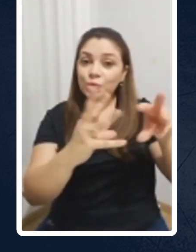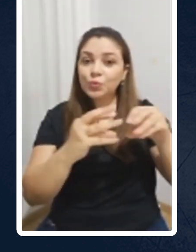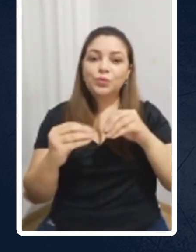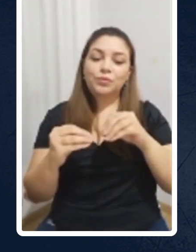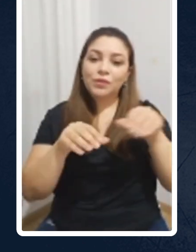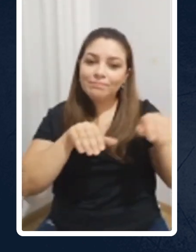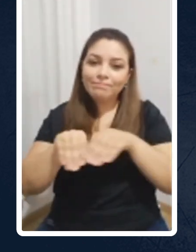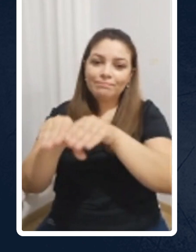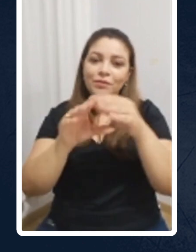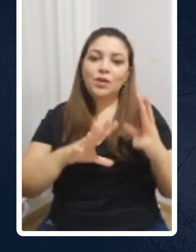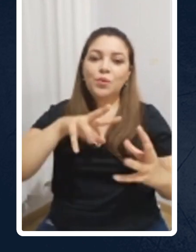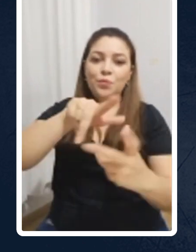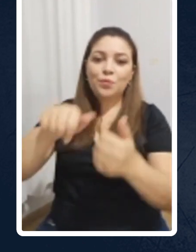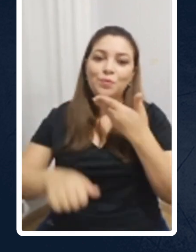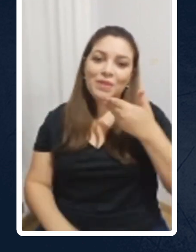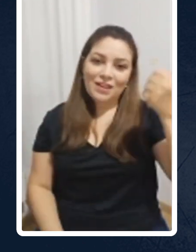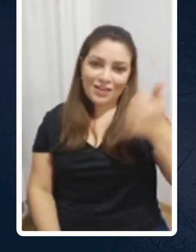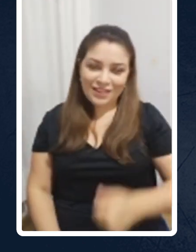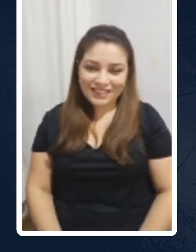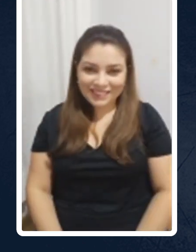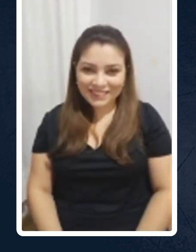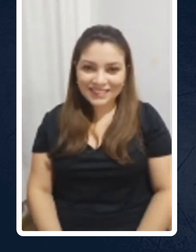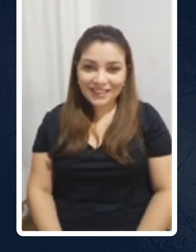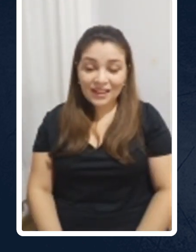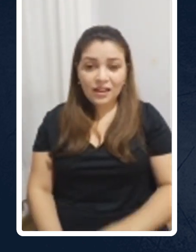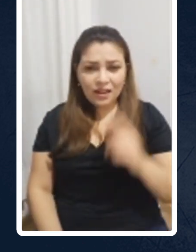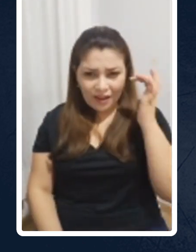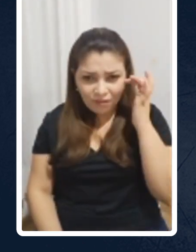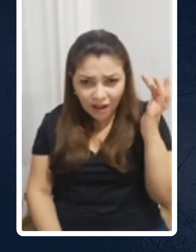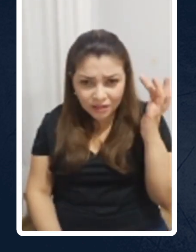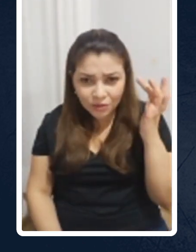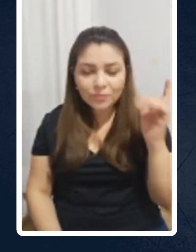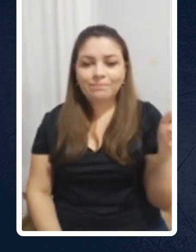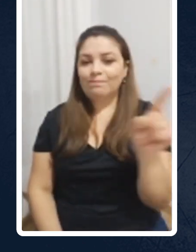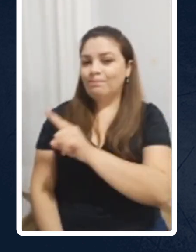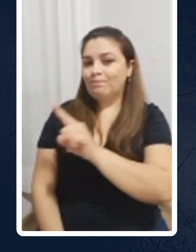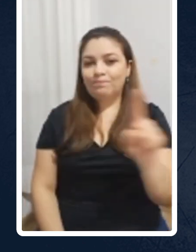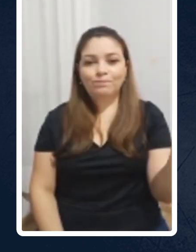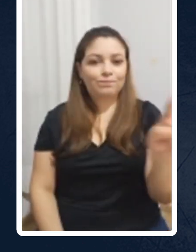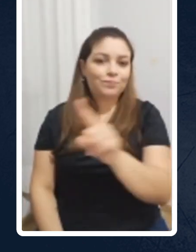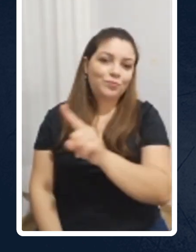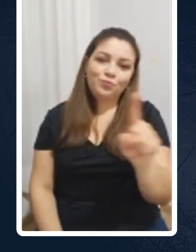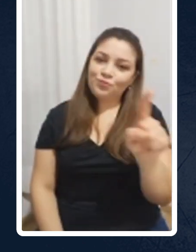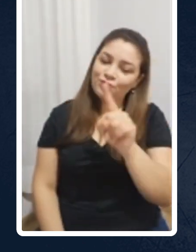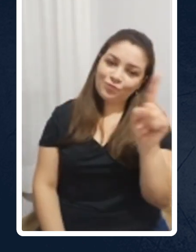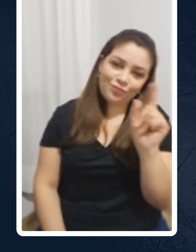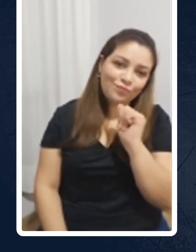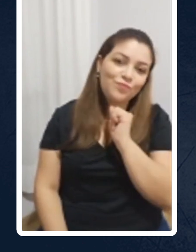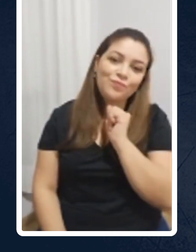Então, é fácil? Não é fácil, não. Não é fácil, não. A gente percorreu o Rio Grande do Sul aí pela